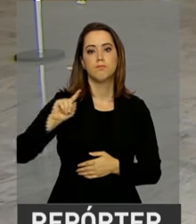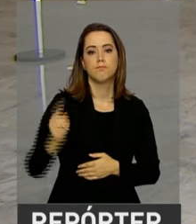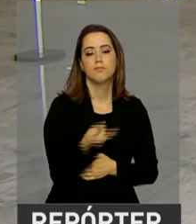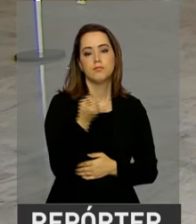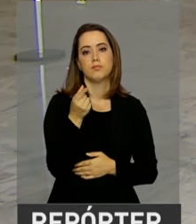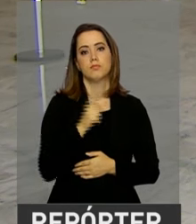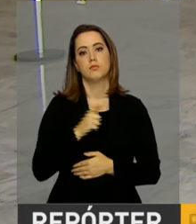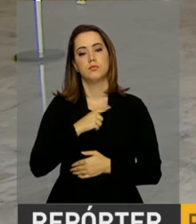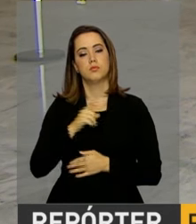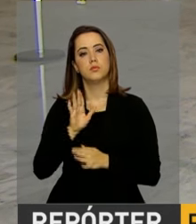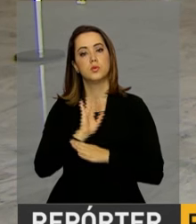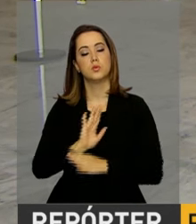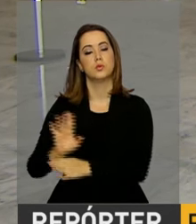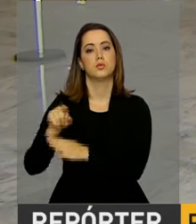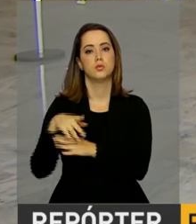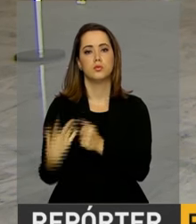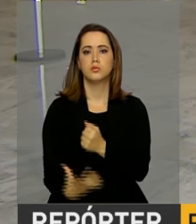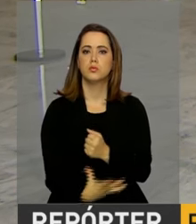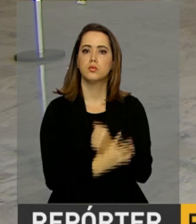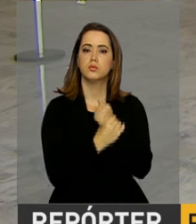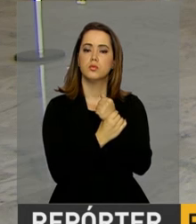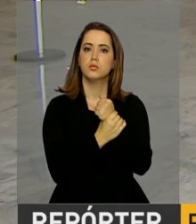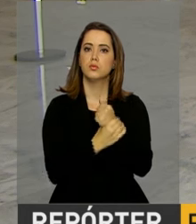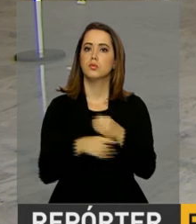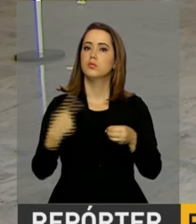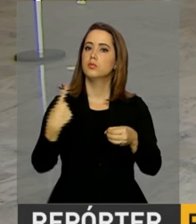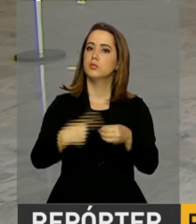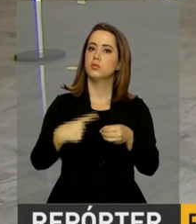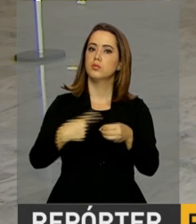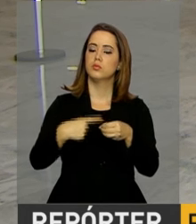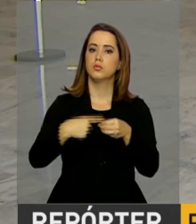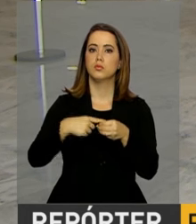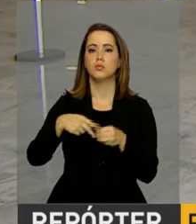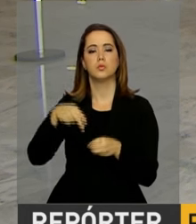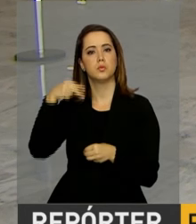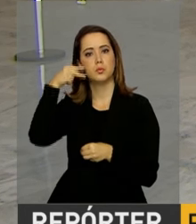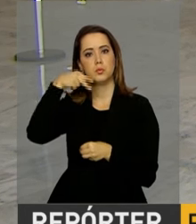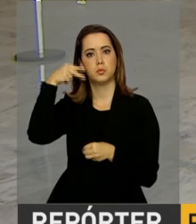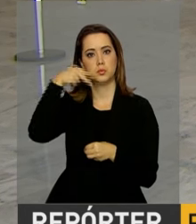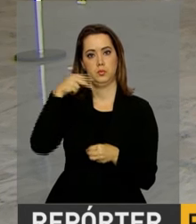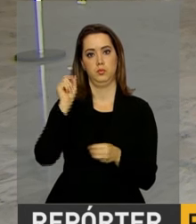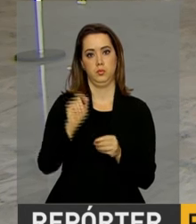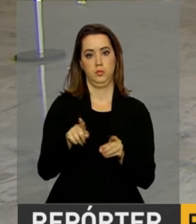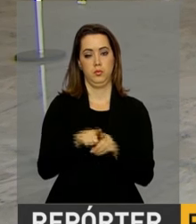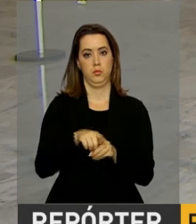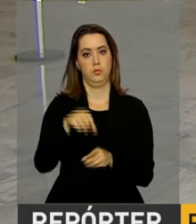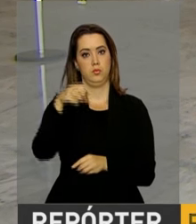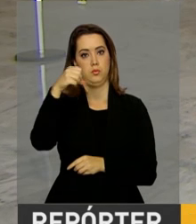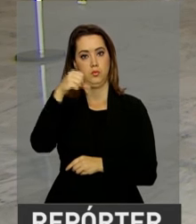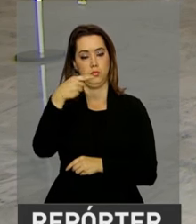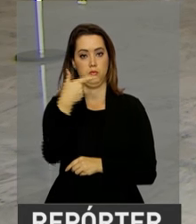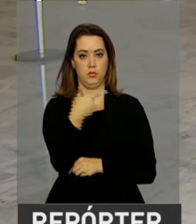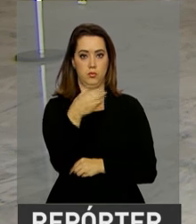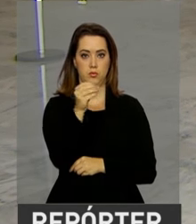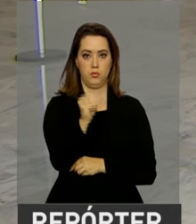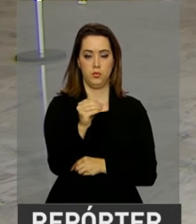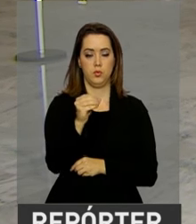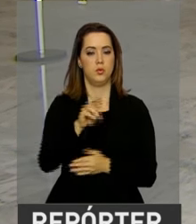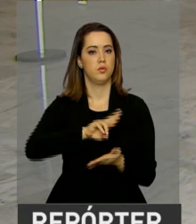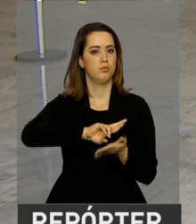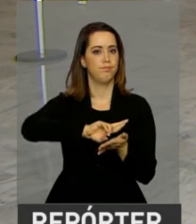as ações de segurança na região metropolitana de Natal. São 920 homens do